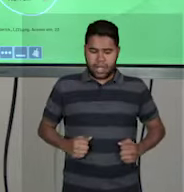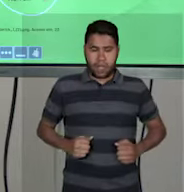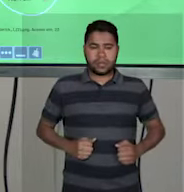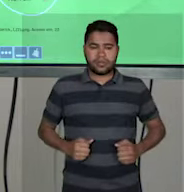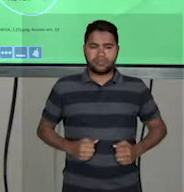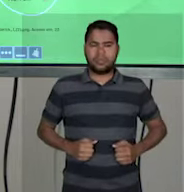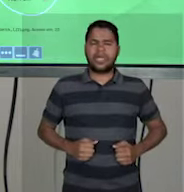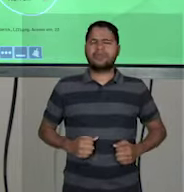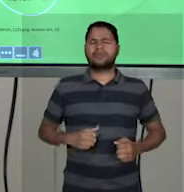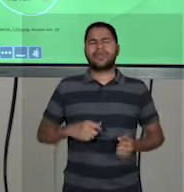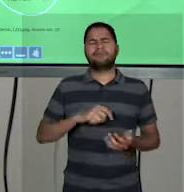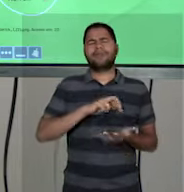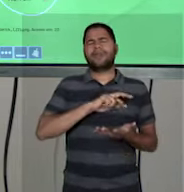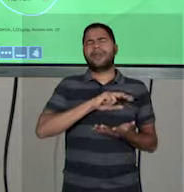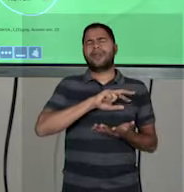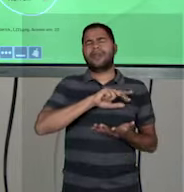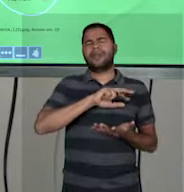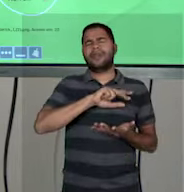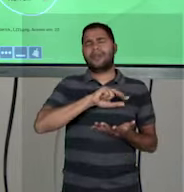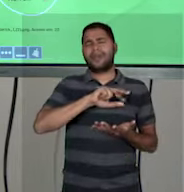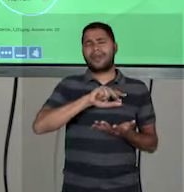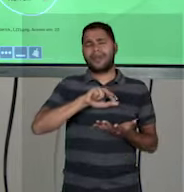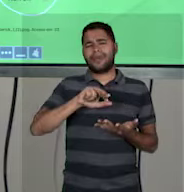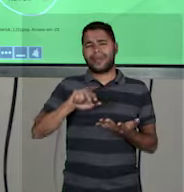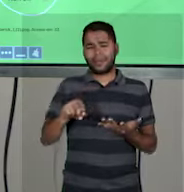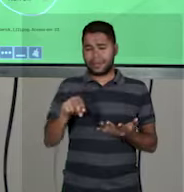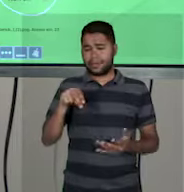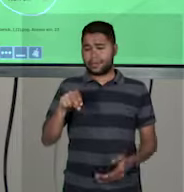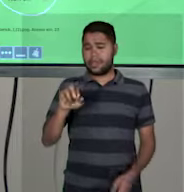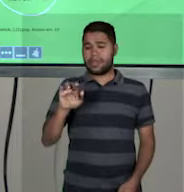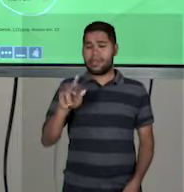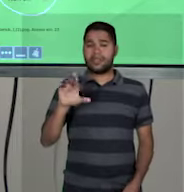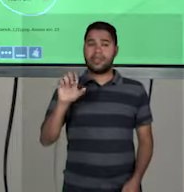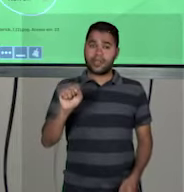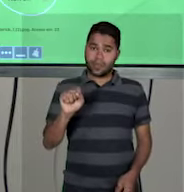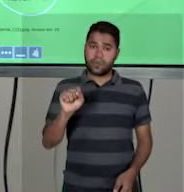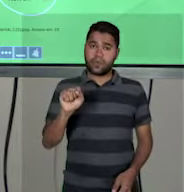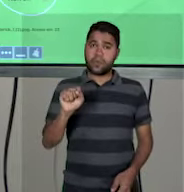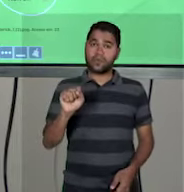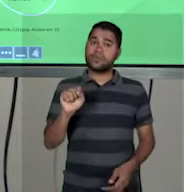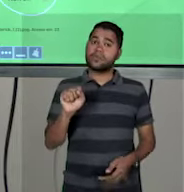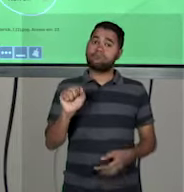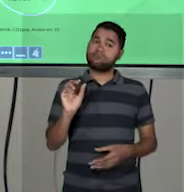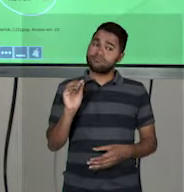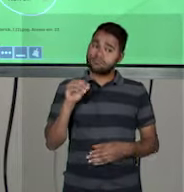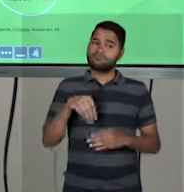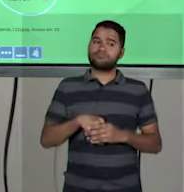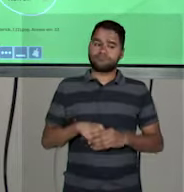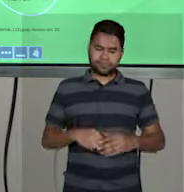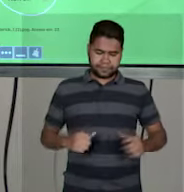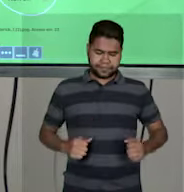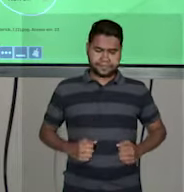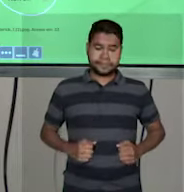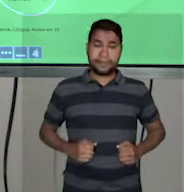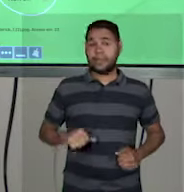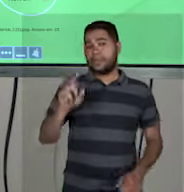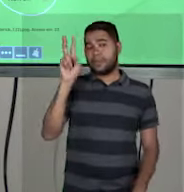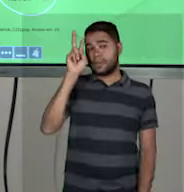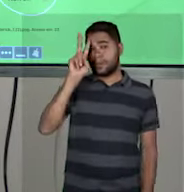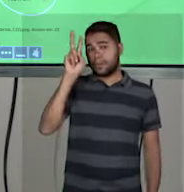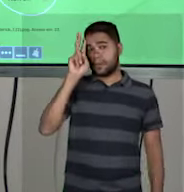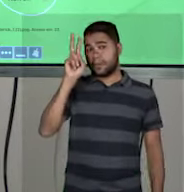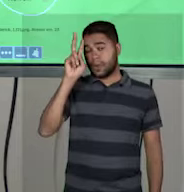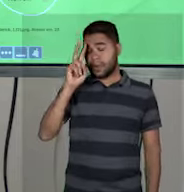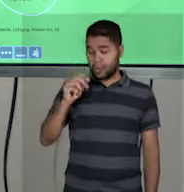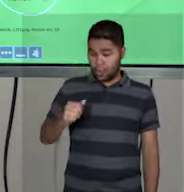Existem milhares de néfrons que constituem, então, esse rim. Lembrando que o rim